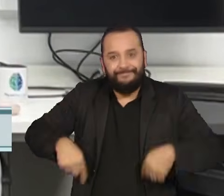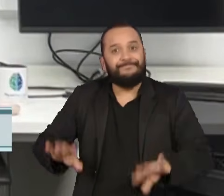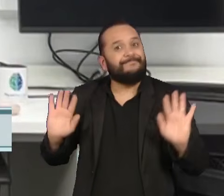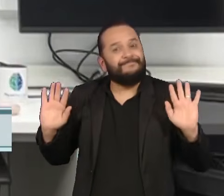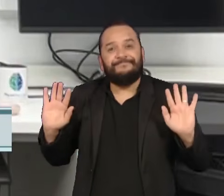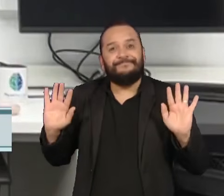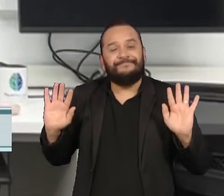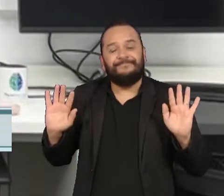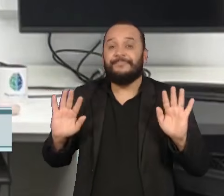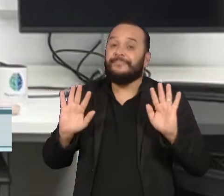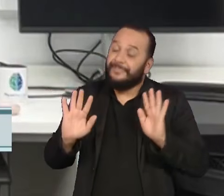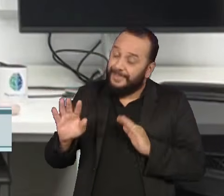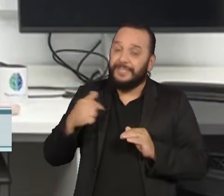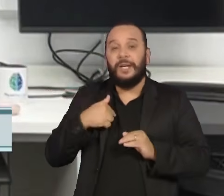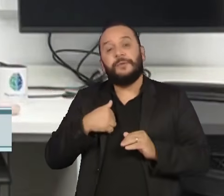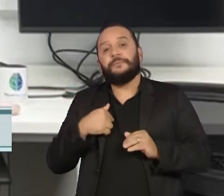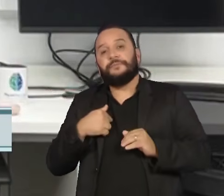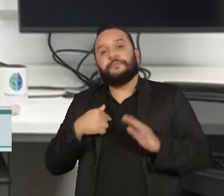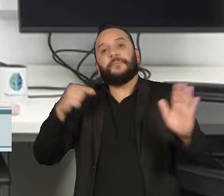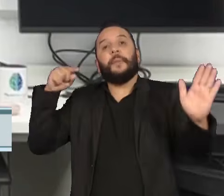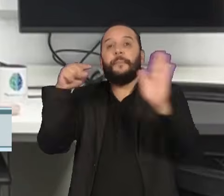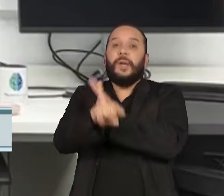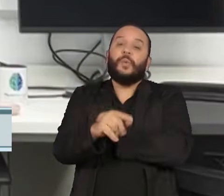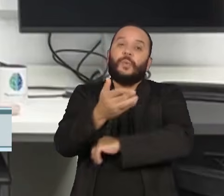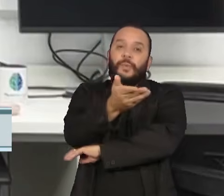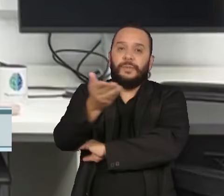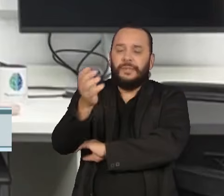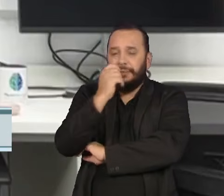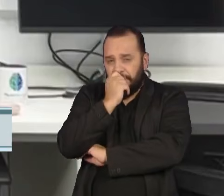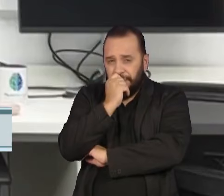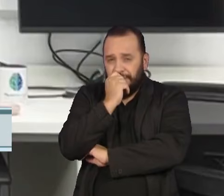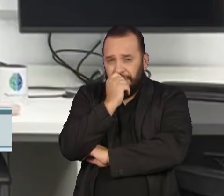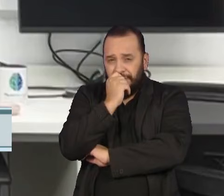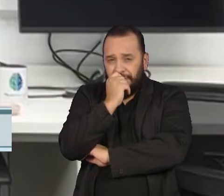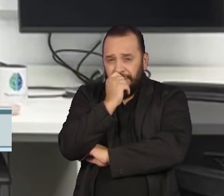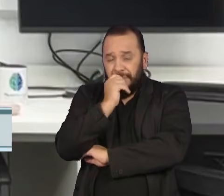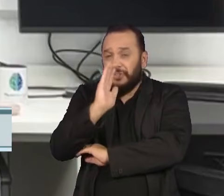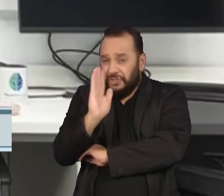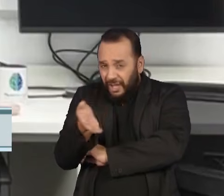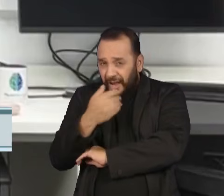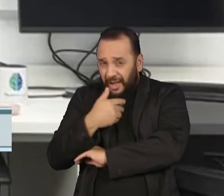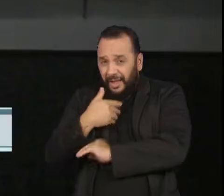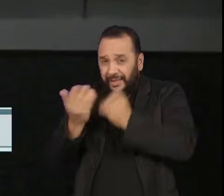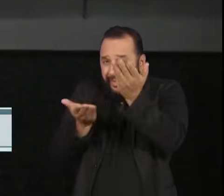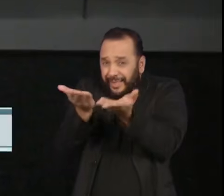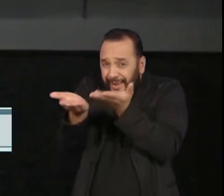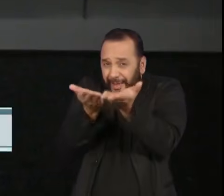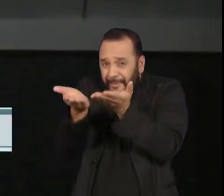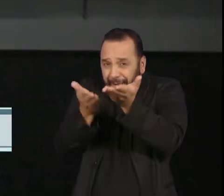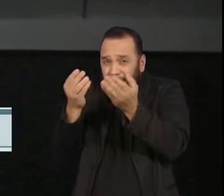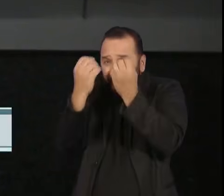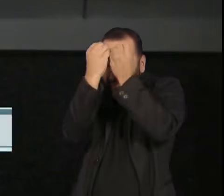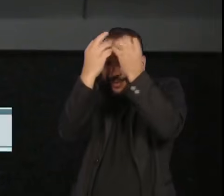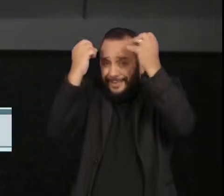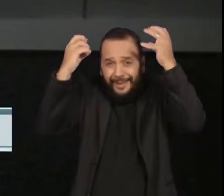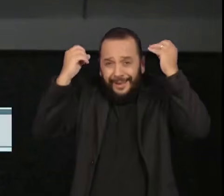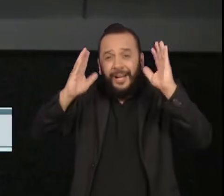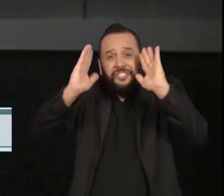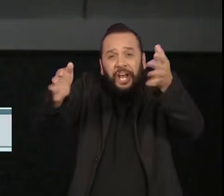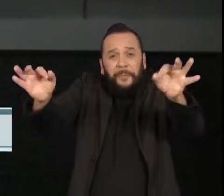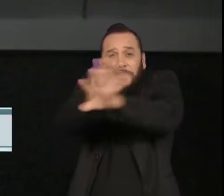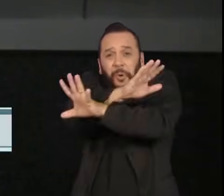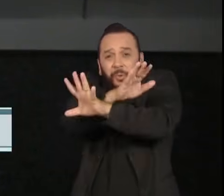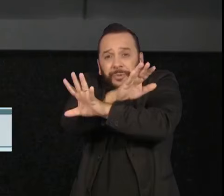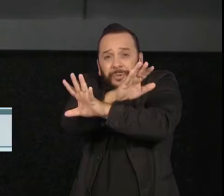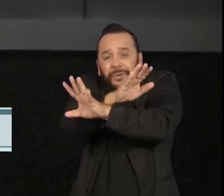uma pergunta no ar para os próximos passos, né? Será que os tratamentos já aprovados para o TDAH podem